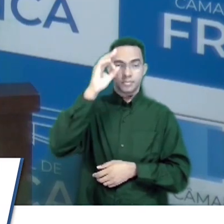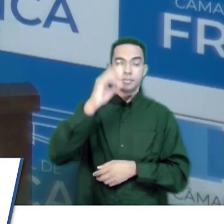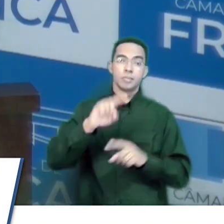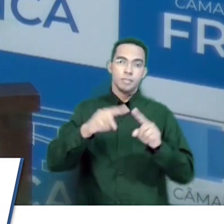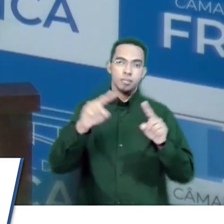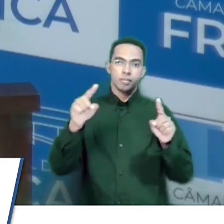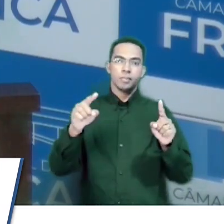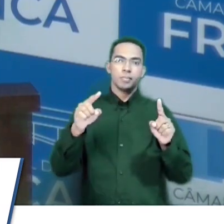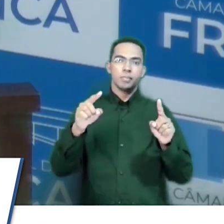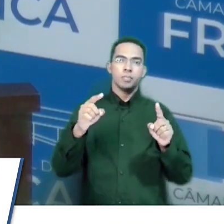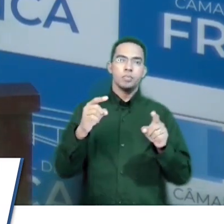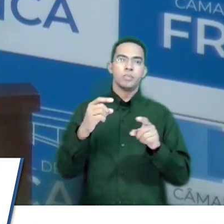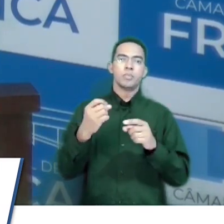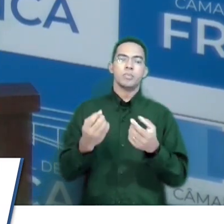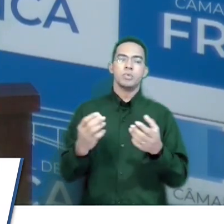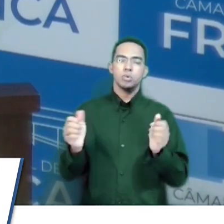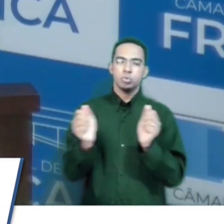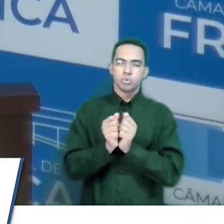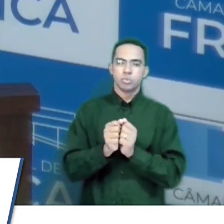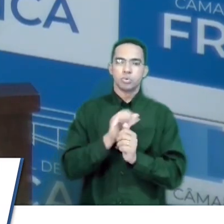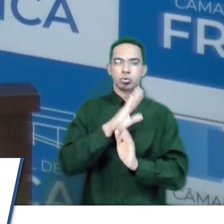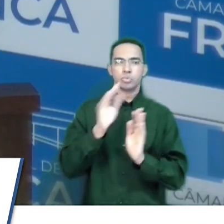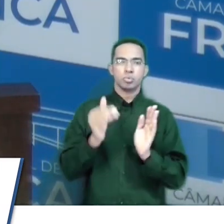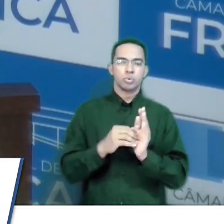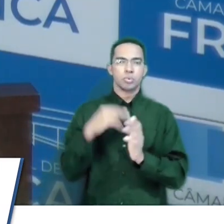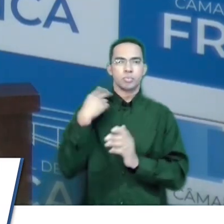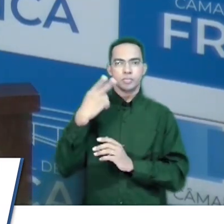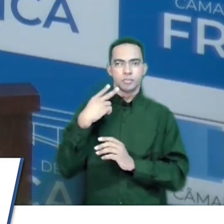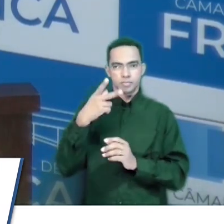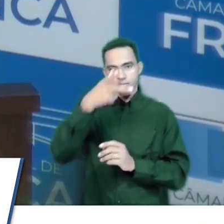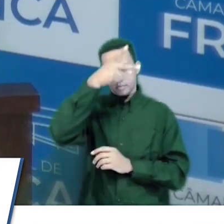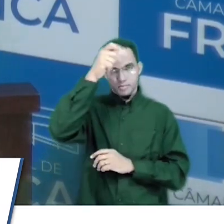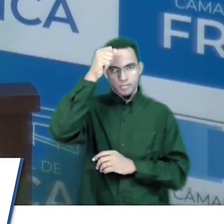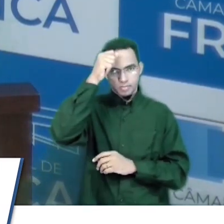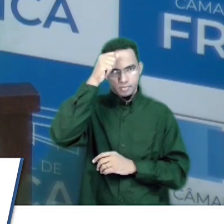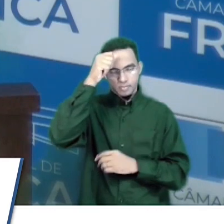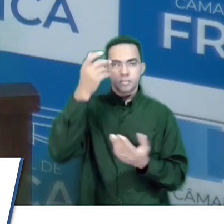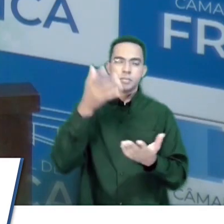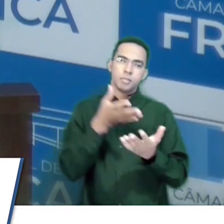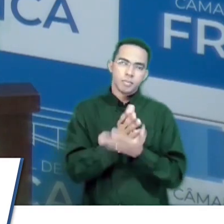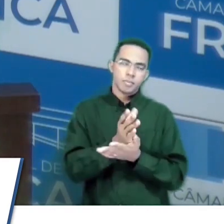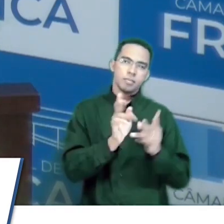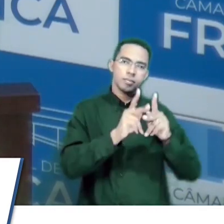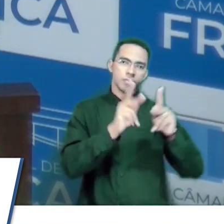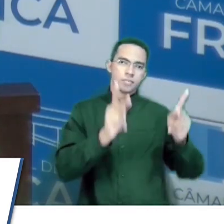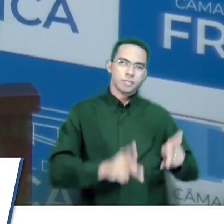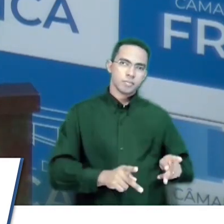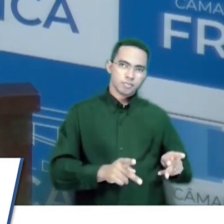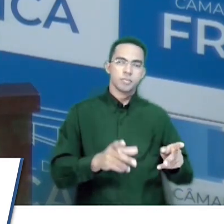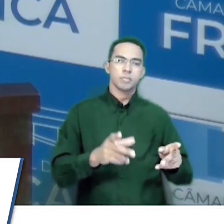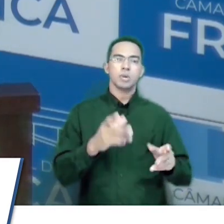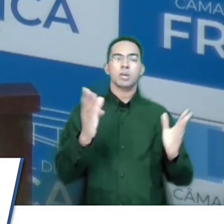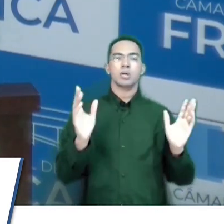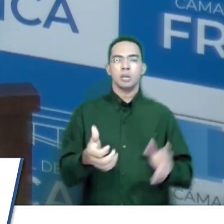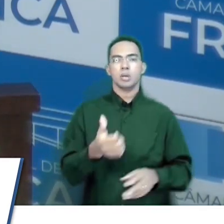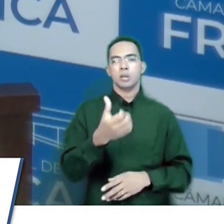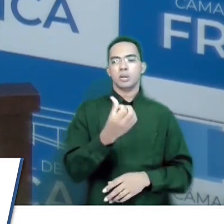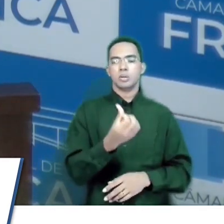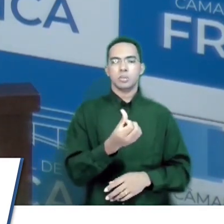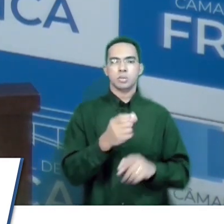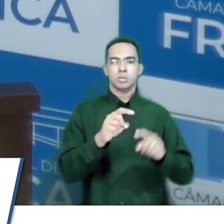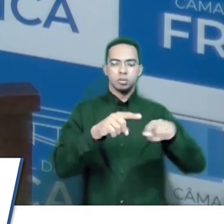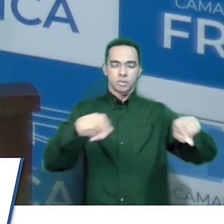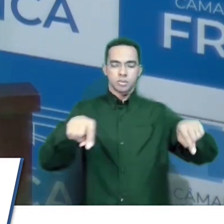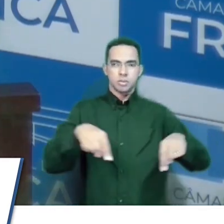obra conjunto com todos os vereadores, com a prefeitura também, que aprovamos esse projeto, onde são 16 consultórios, onde vai